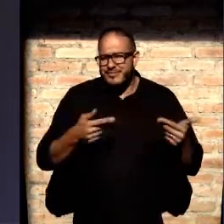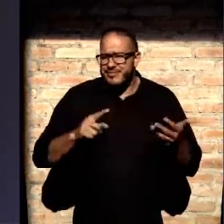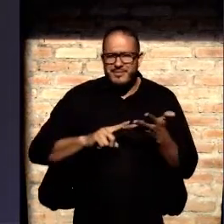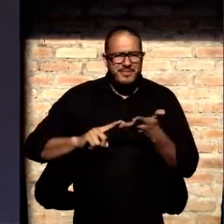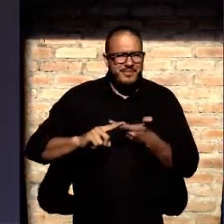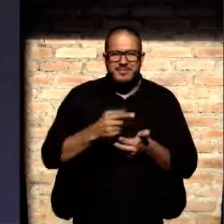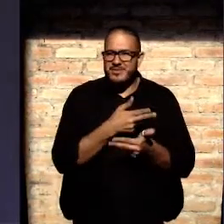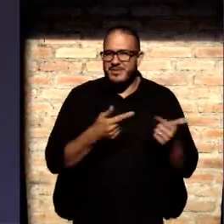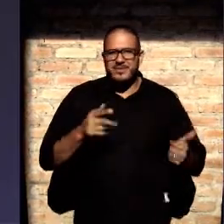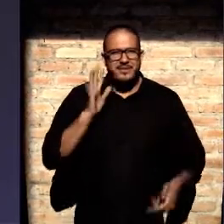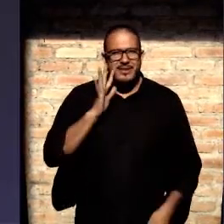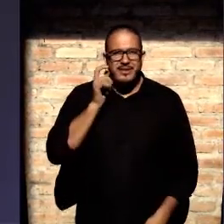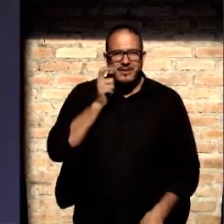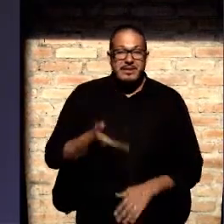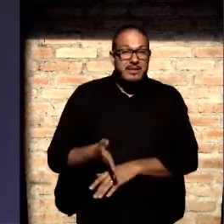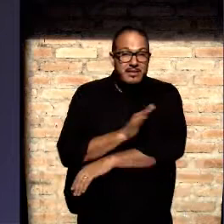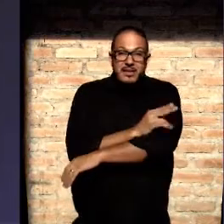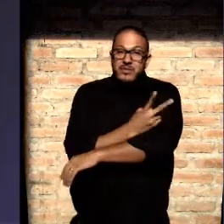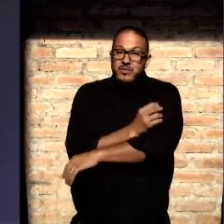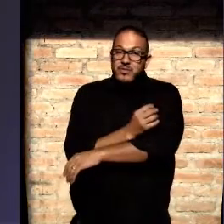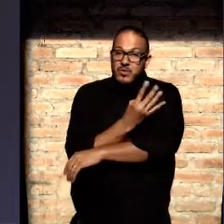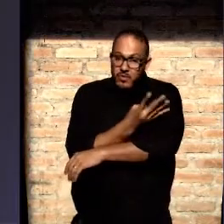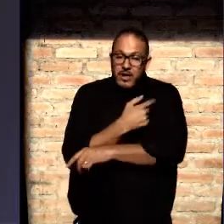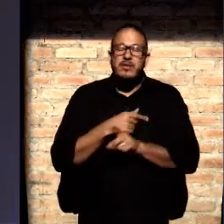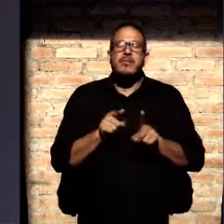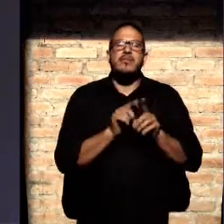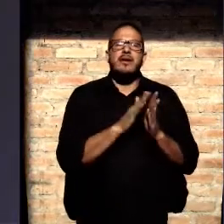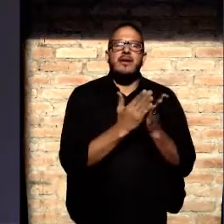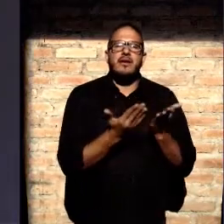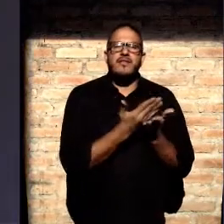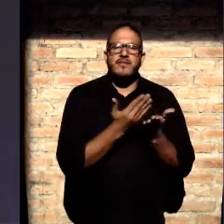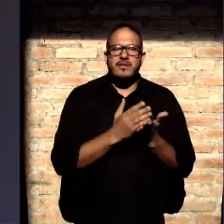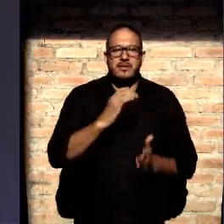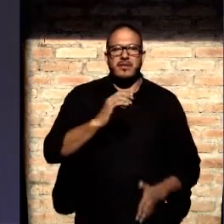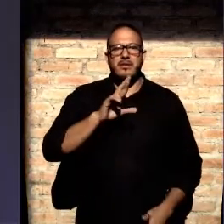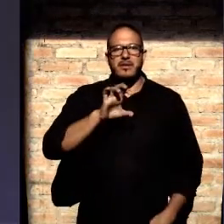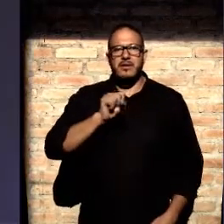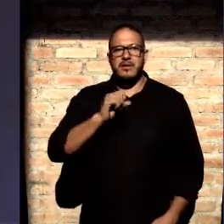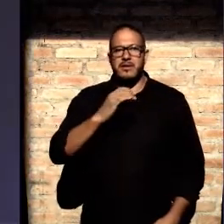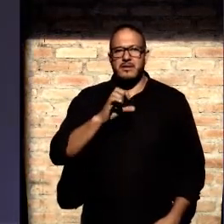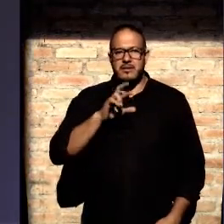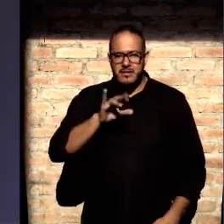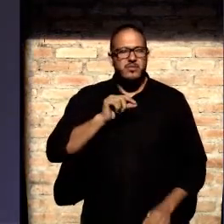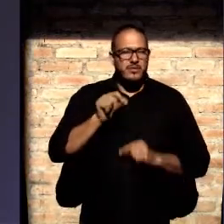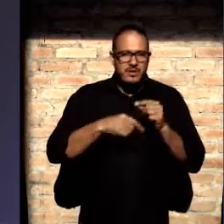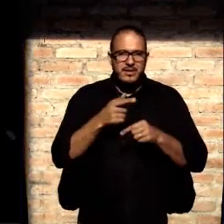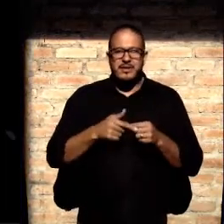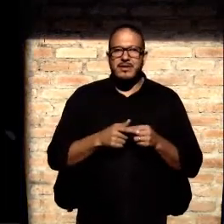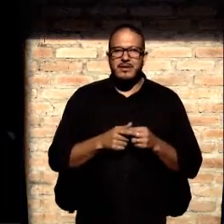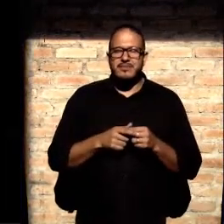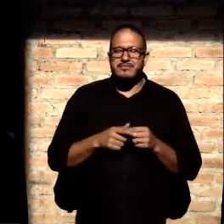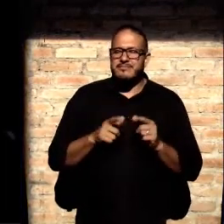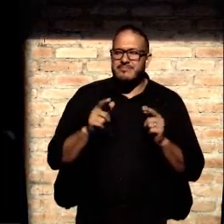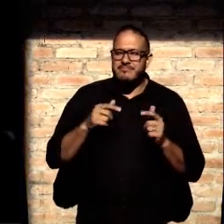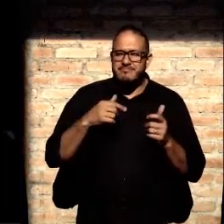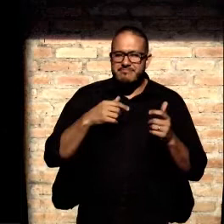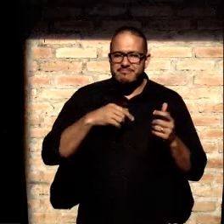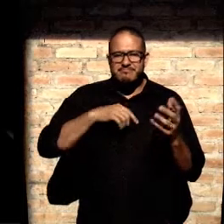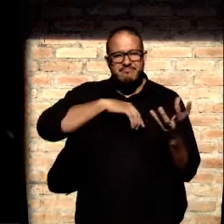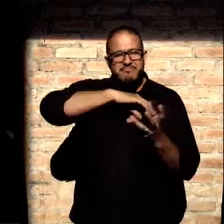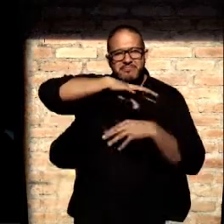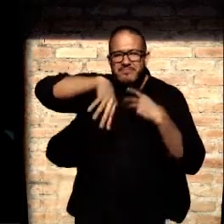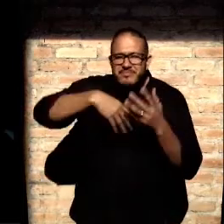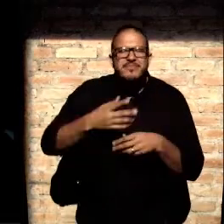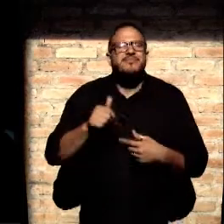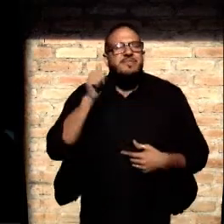coisa bacana desde 2004 para a revista crescer a coluna travessuras de mãe já são 15 anos aí 12